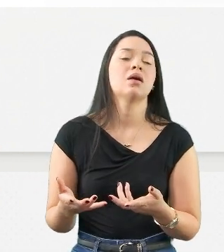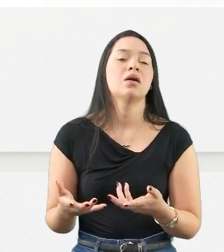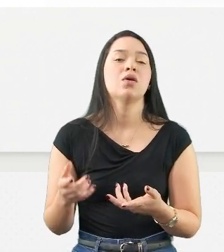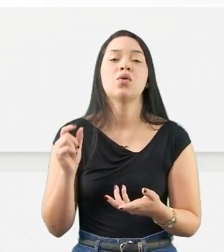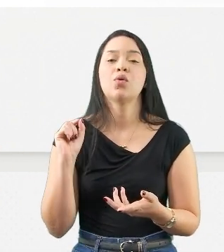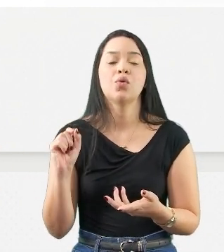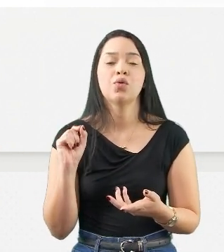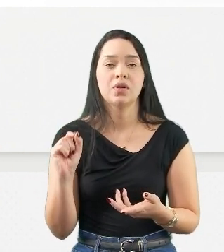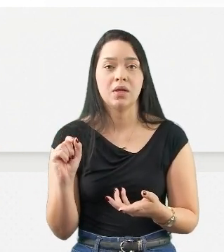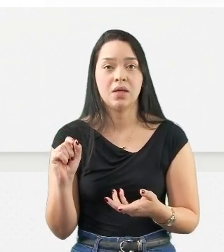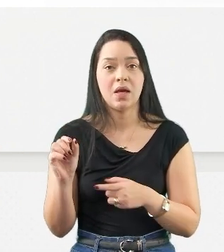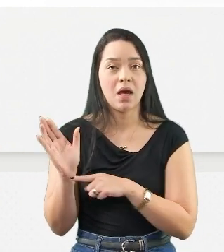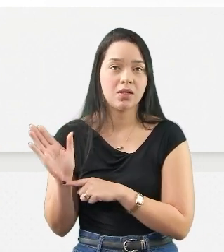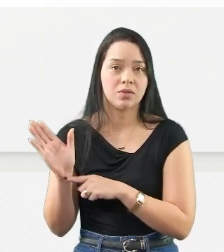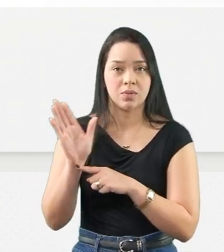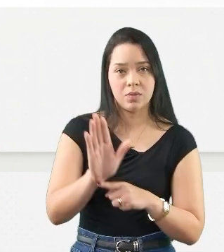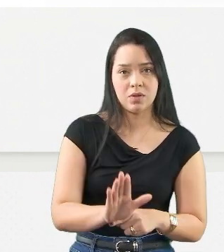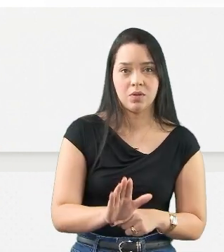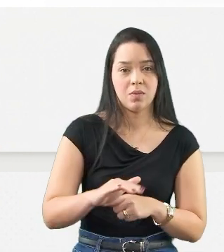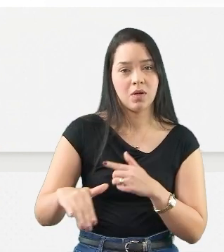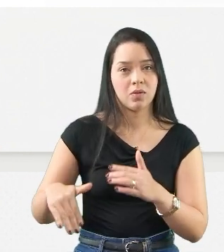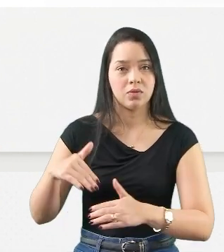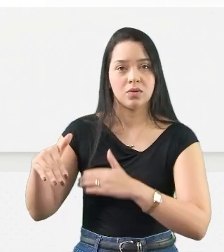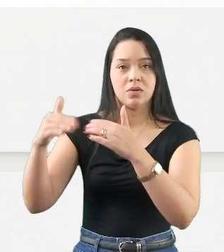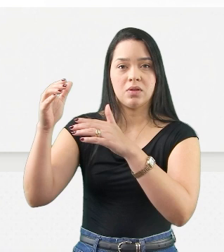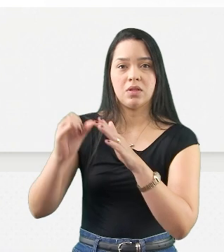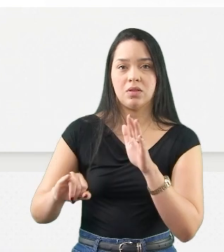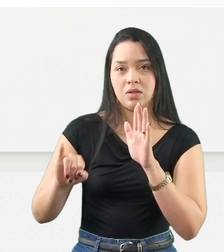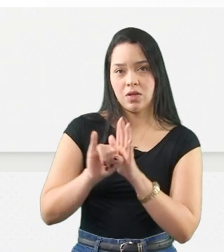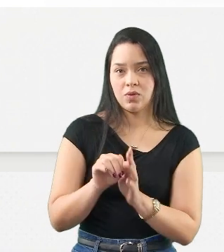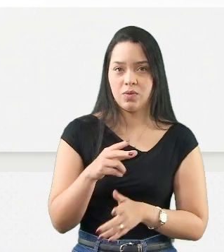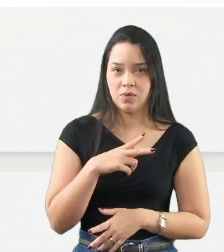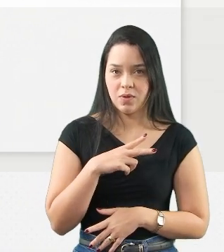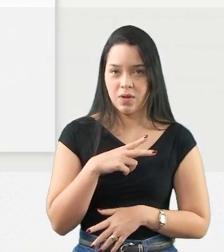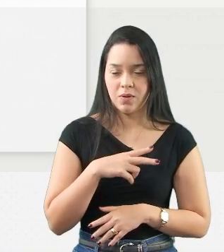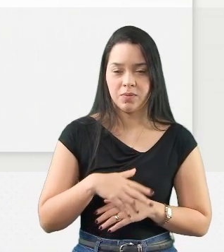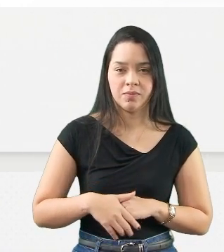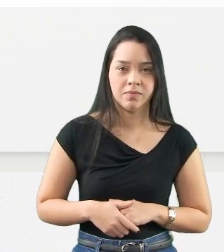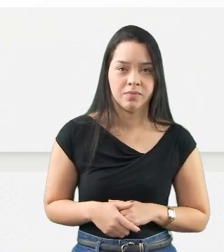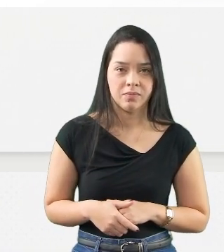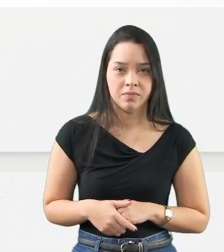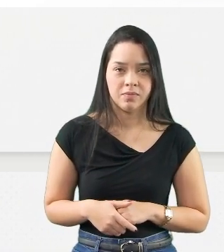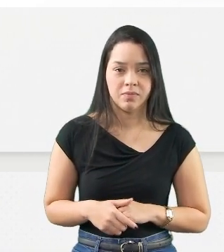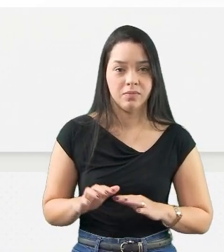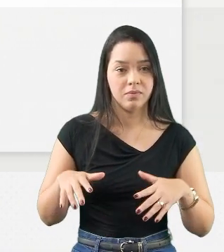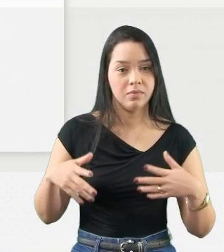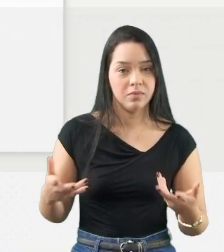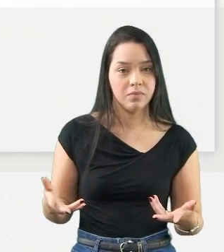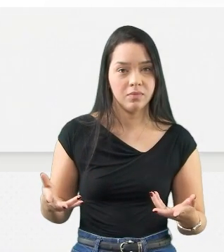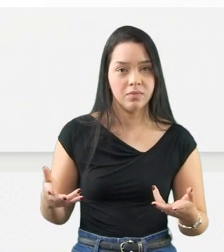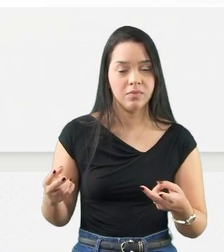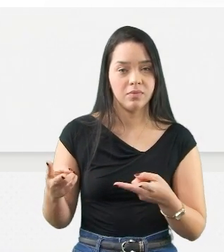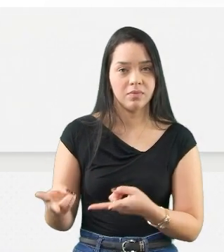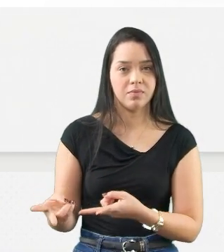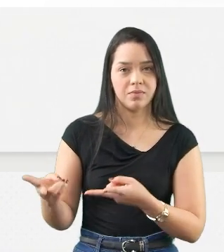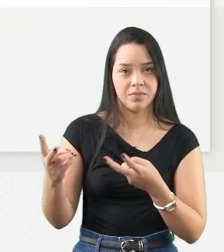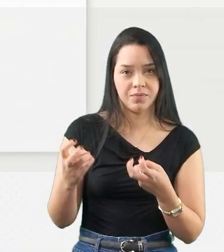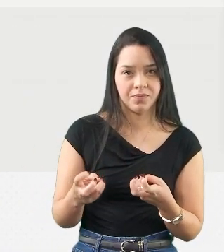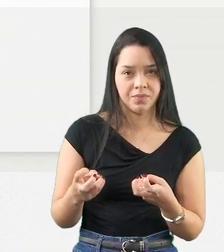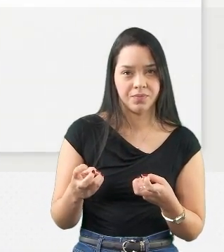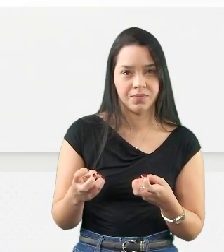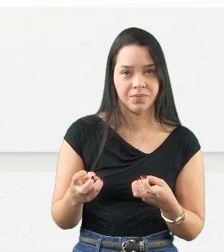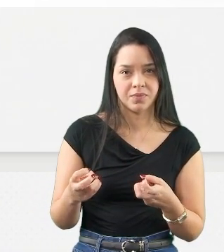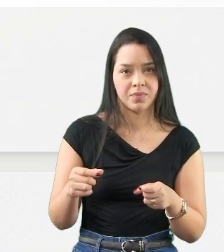Refletindo e contribuindo para a construção da identidade pessoal. E aí nessa perspectiva, a gente